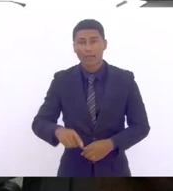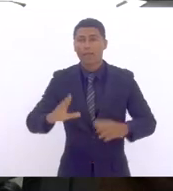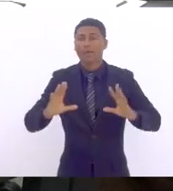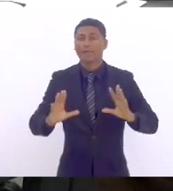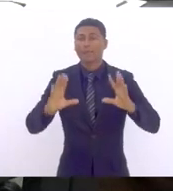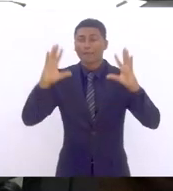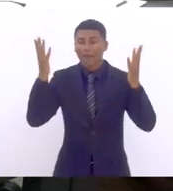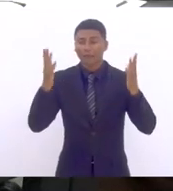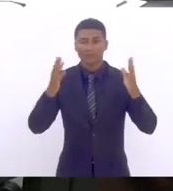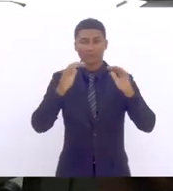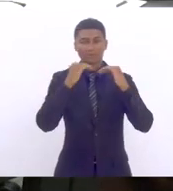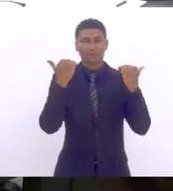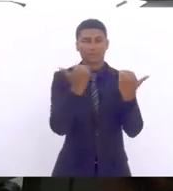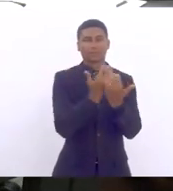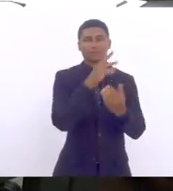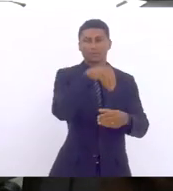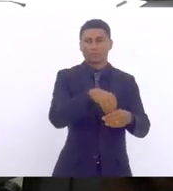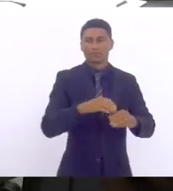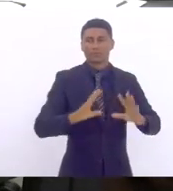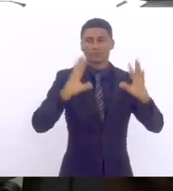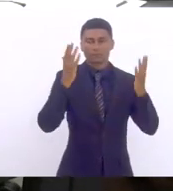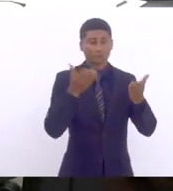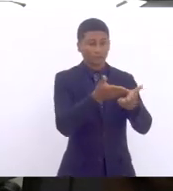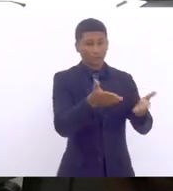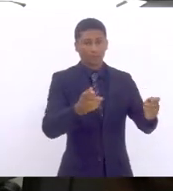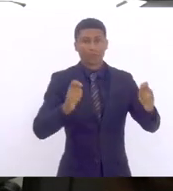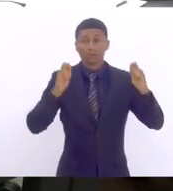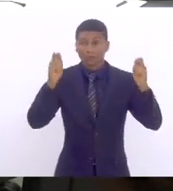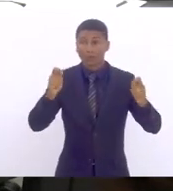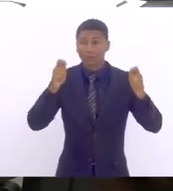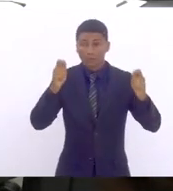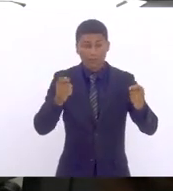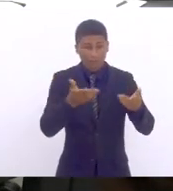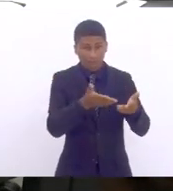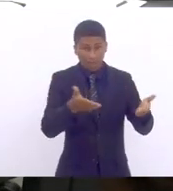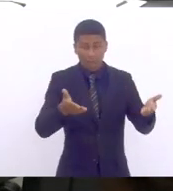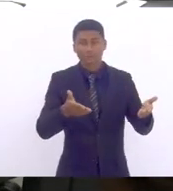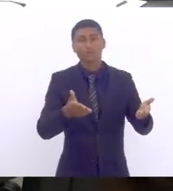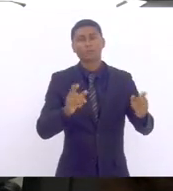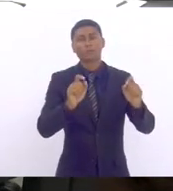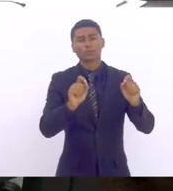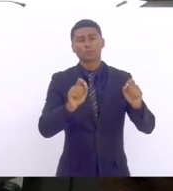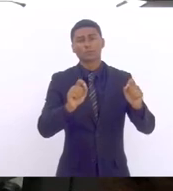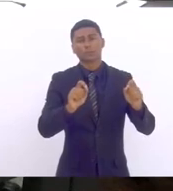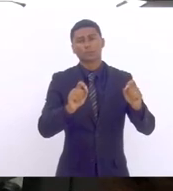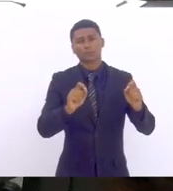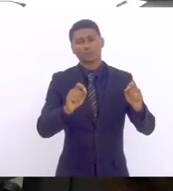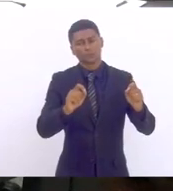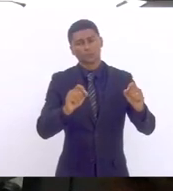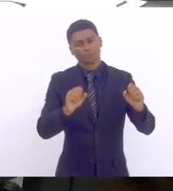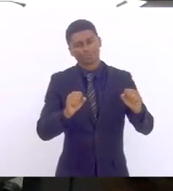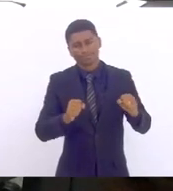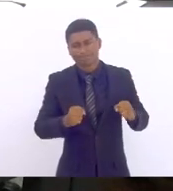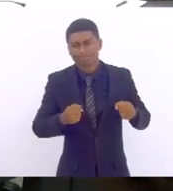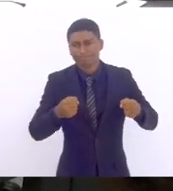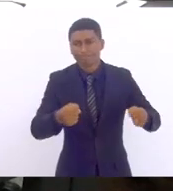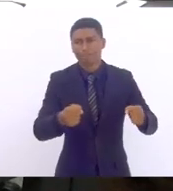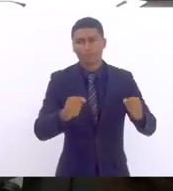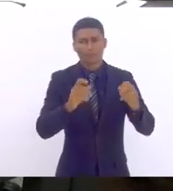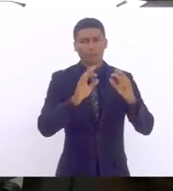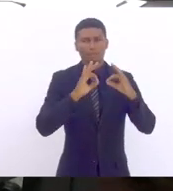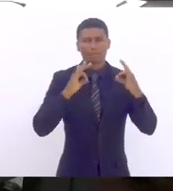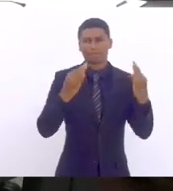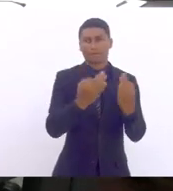nos estádios, de quanto que essas torcidas organizadas se colocam também com suas famílias, com seus